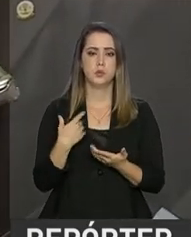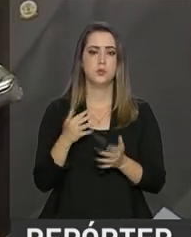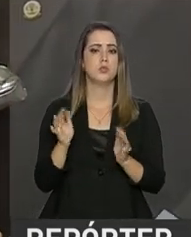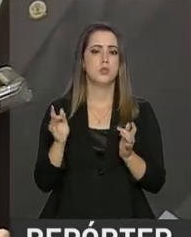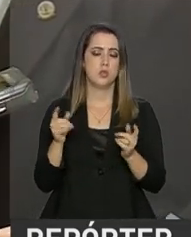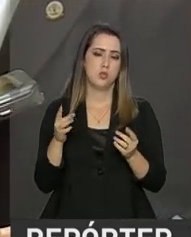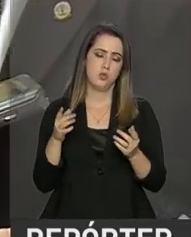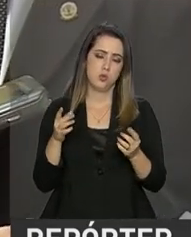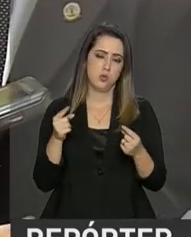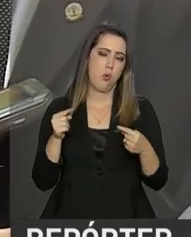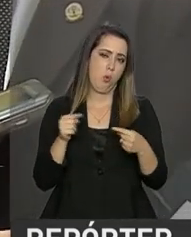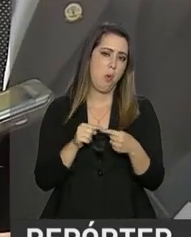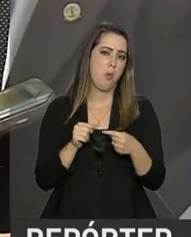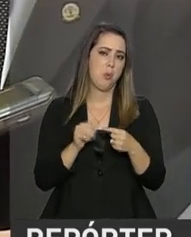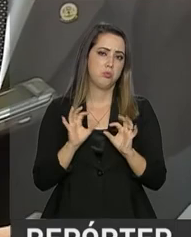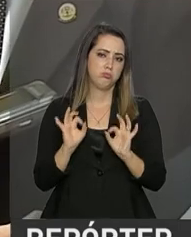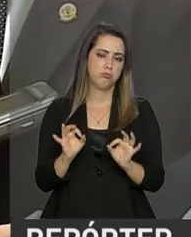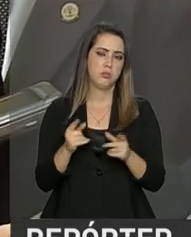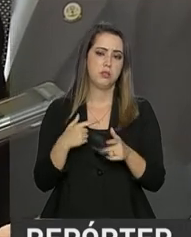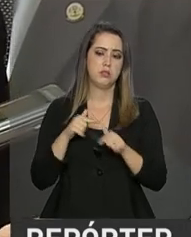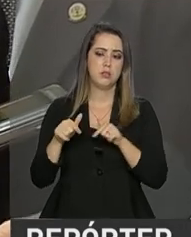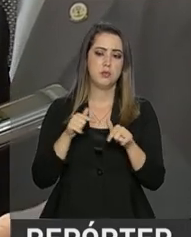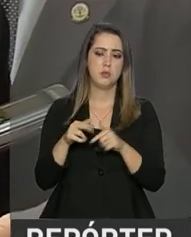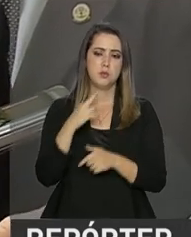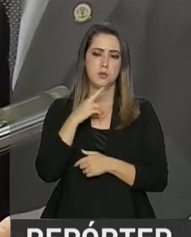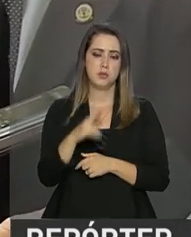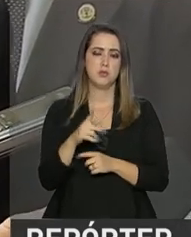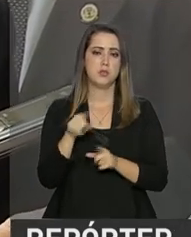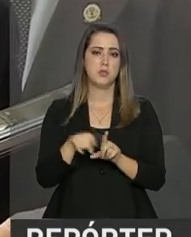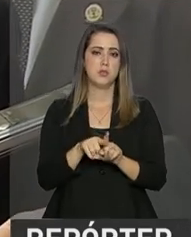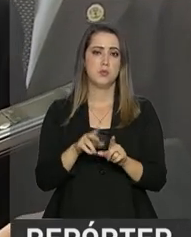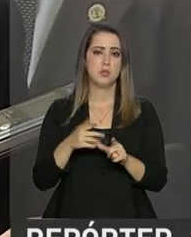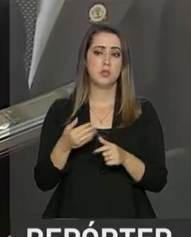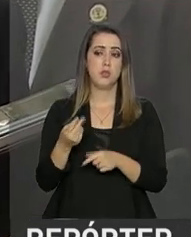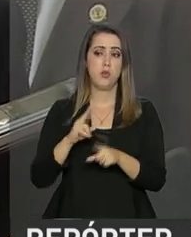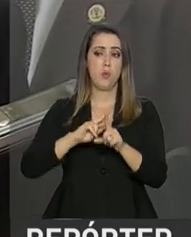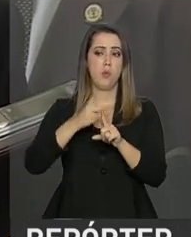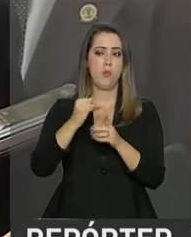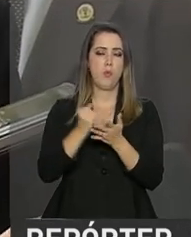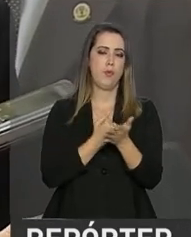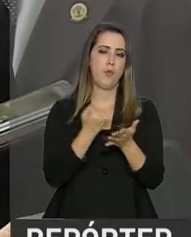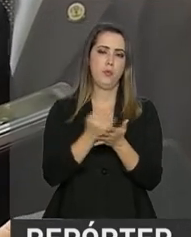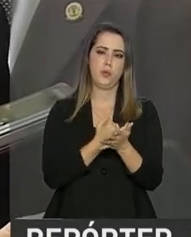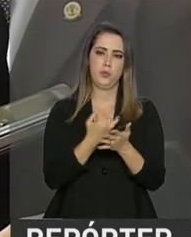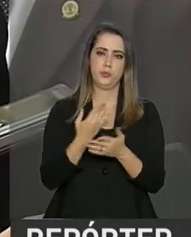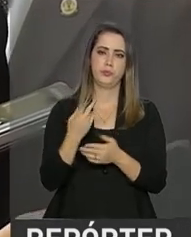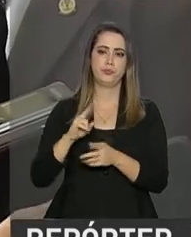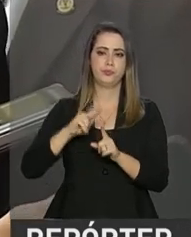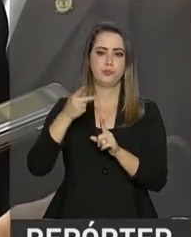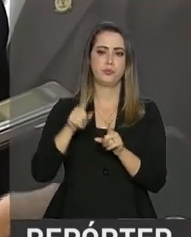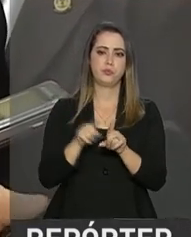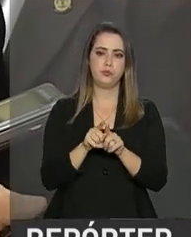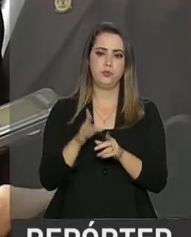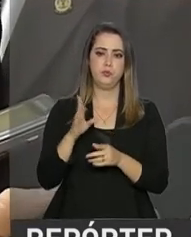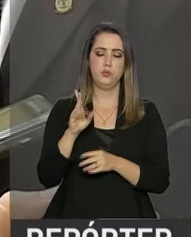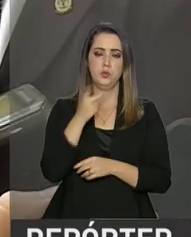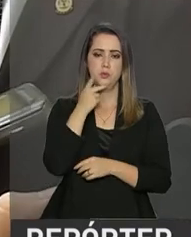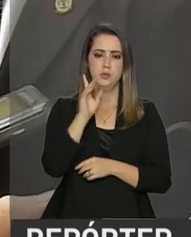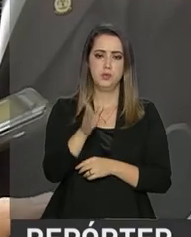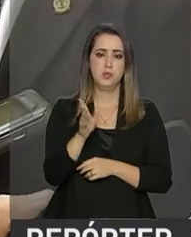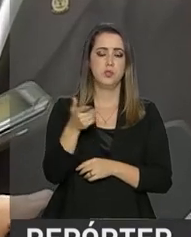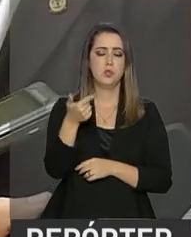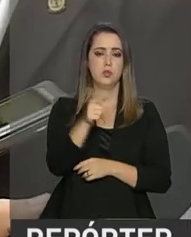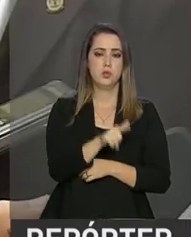e vamos trabalhar para resolver a questão da tarifa do aço e de alumínio e também acrescentei um gato eles já